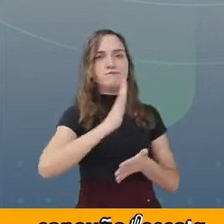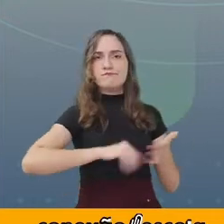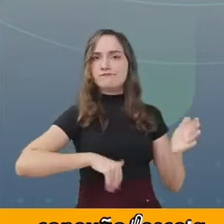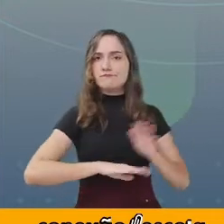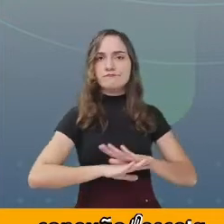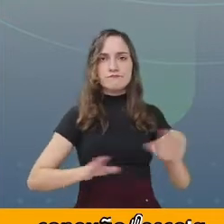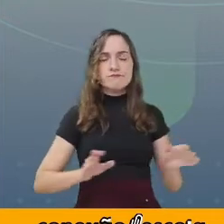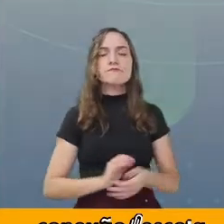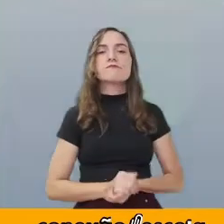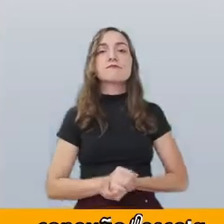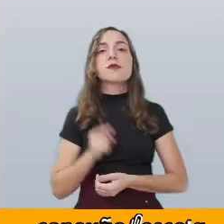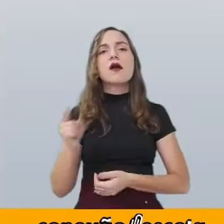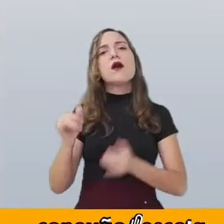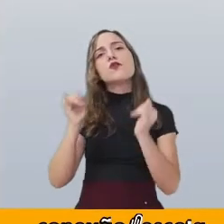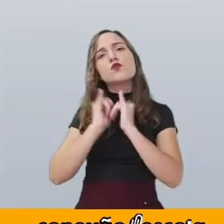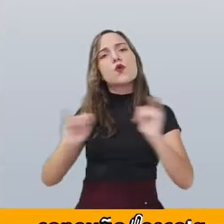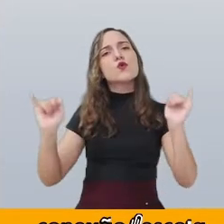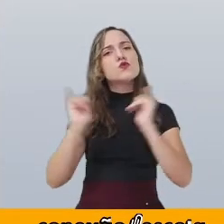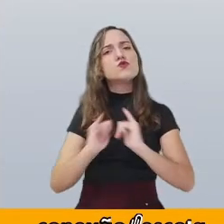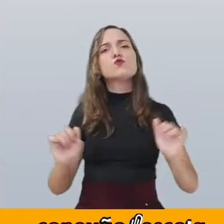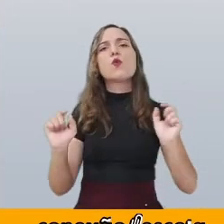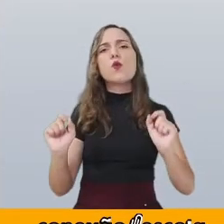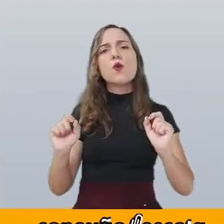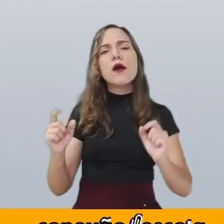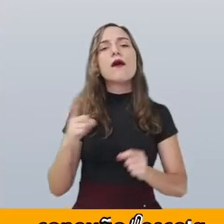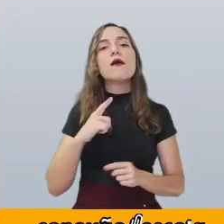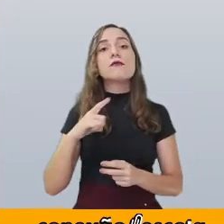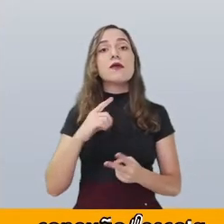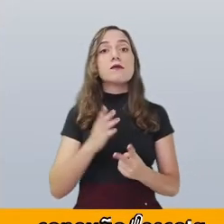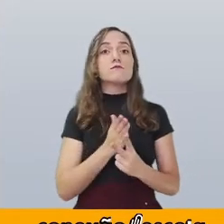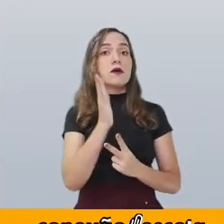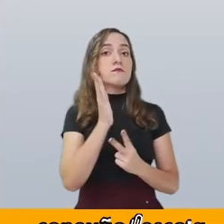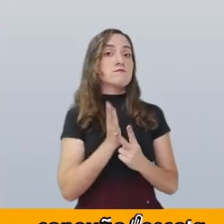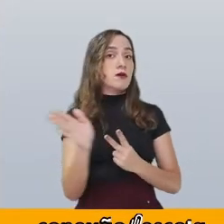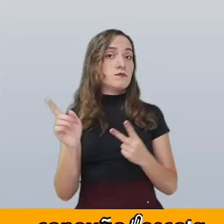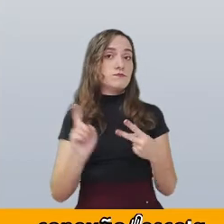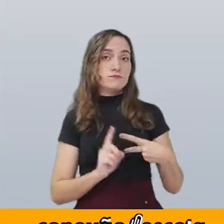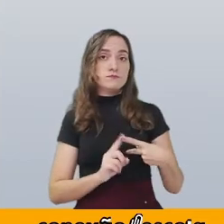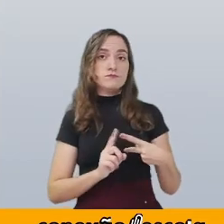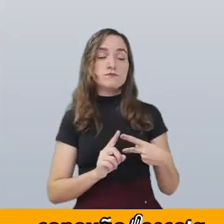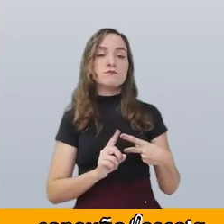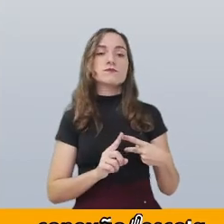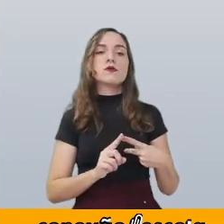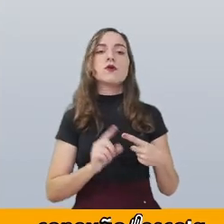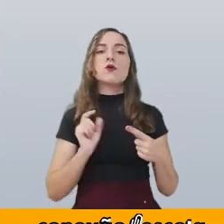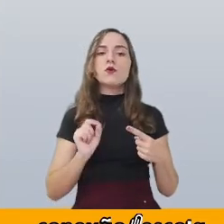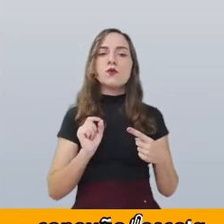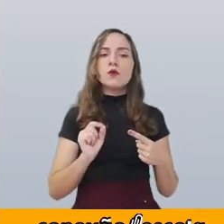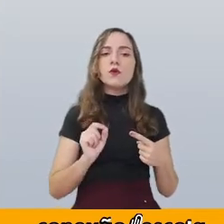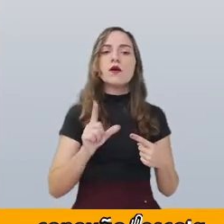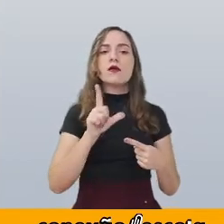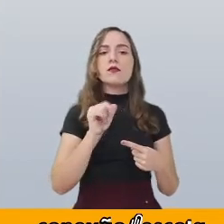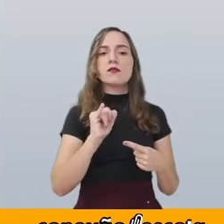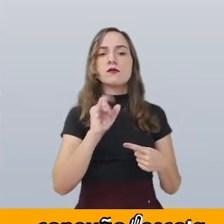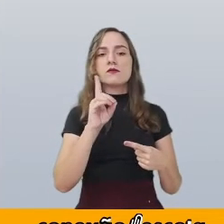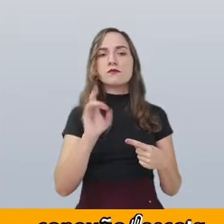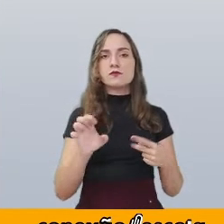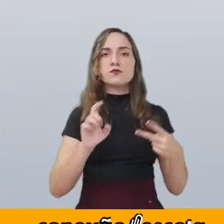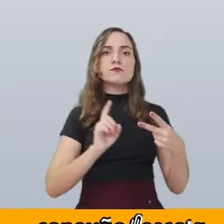A notícia, ela é composta por duas partes, o lead e o corpo.